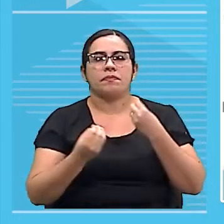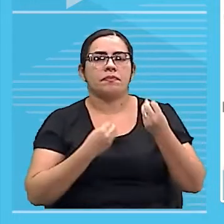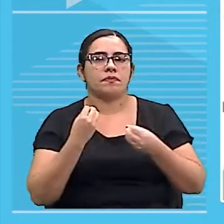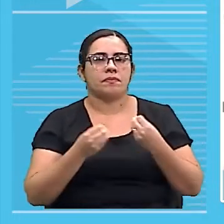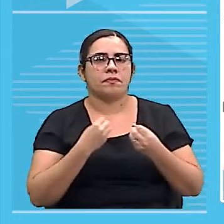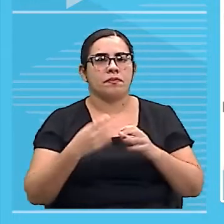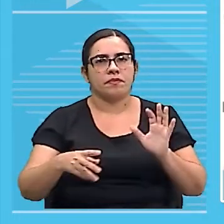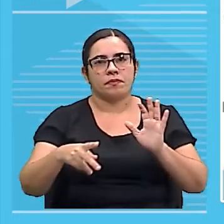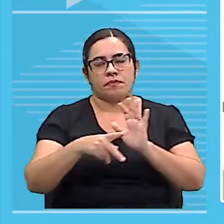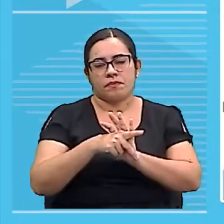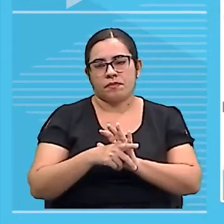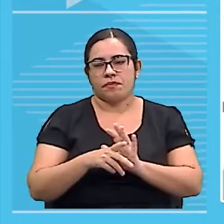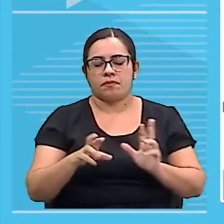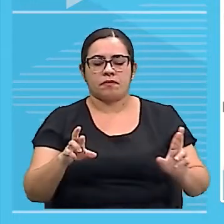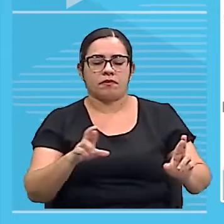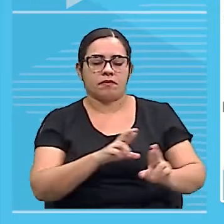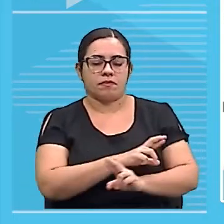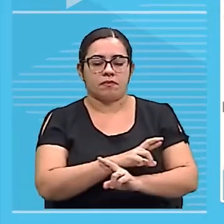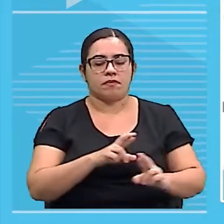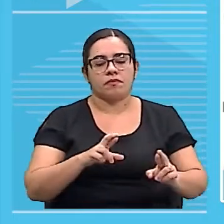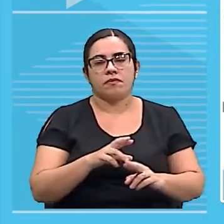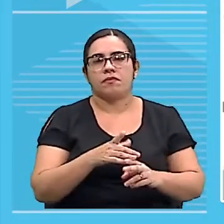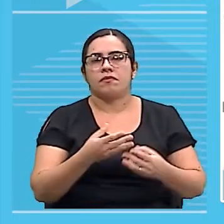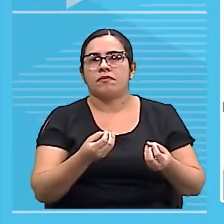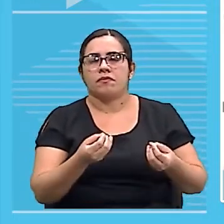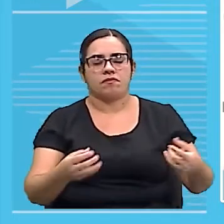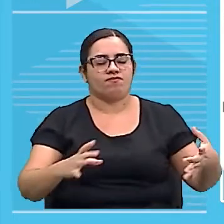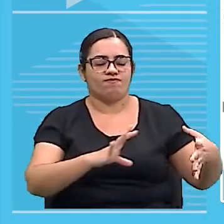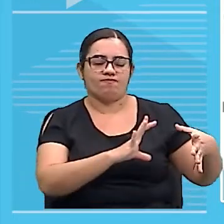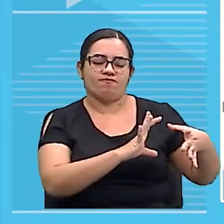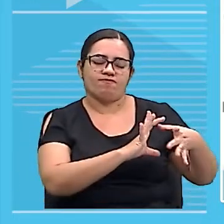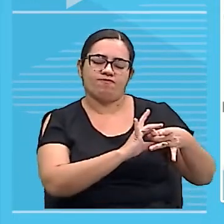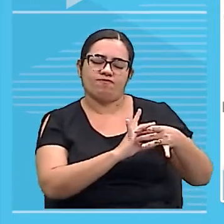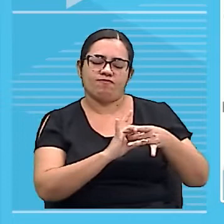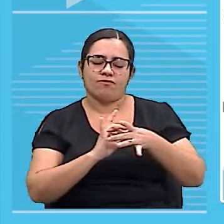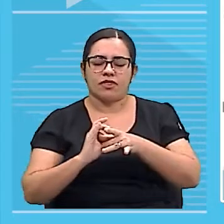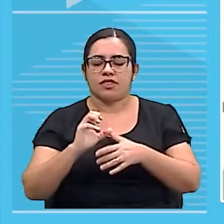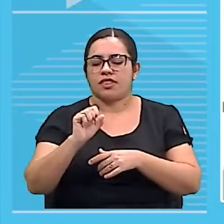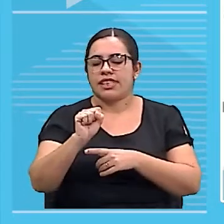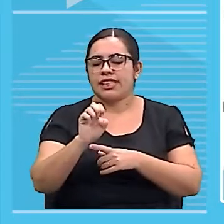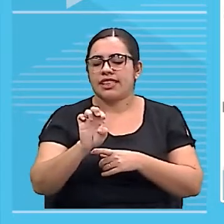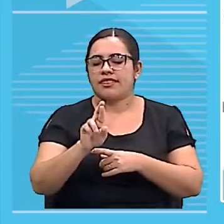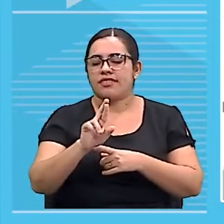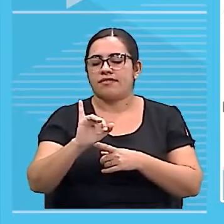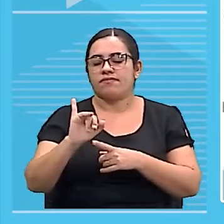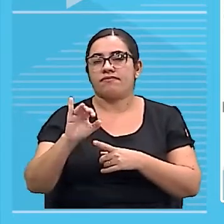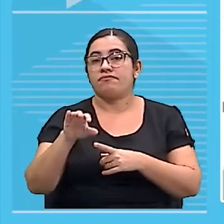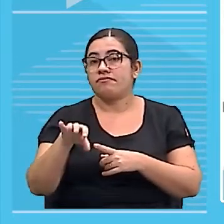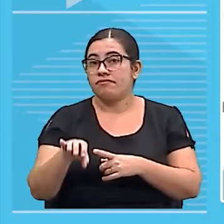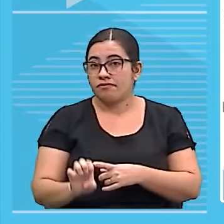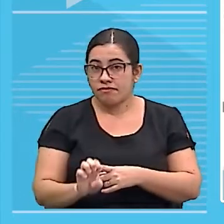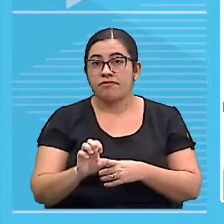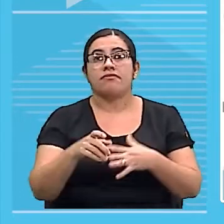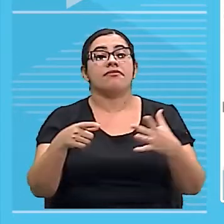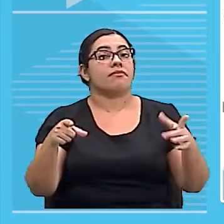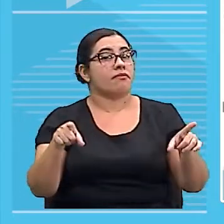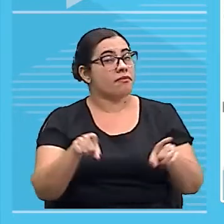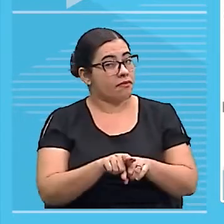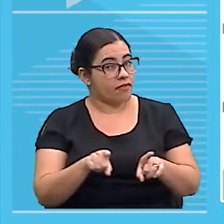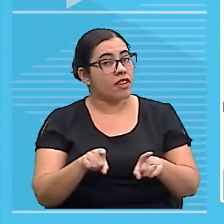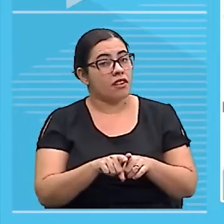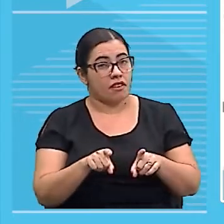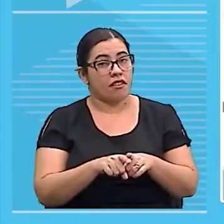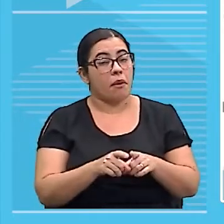com uma associação em série tá bom tenho também a associação